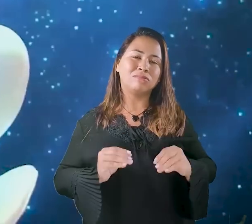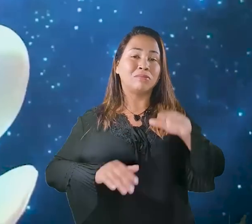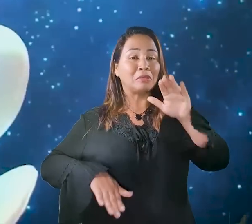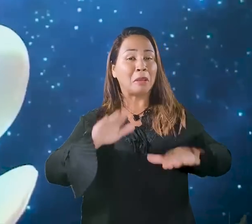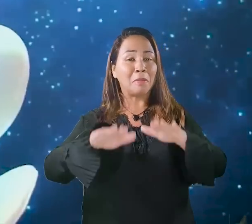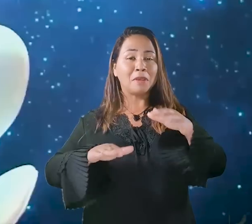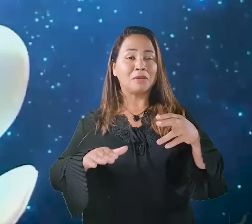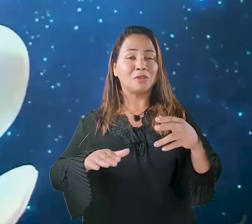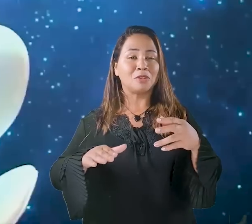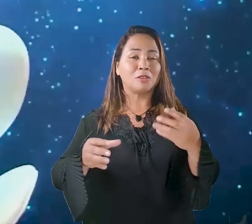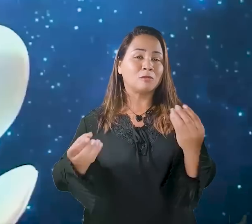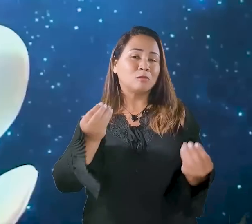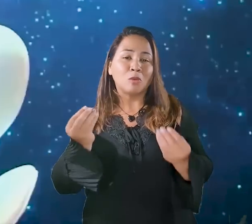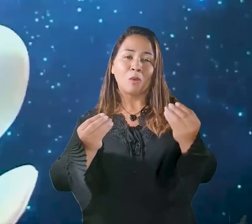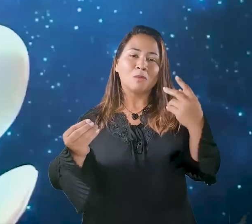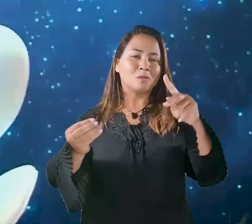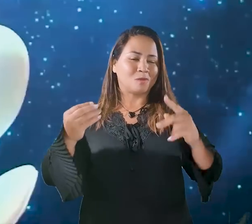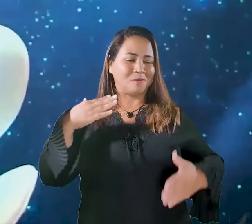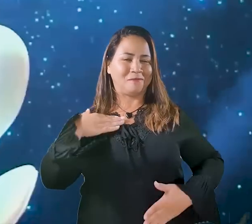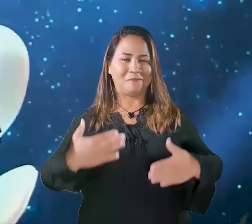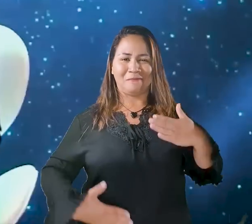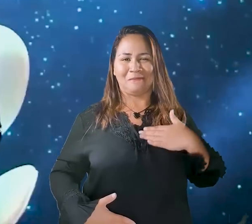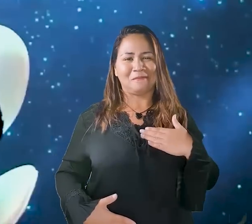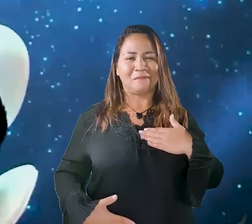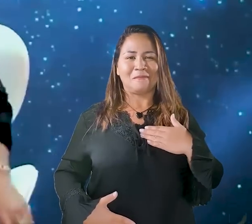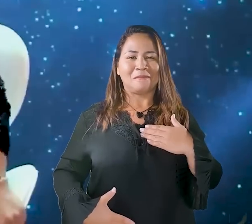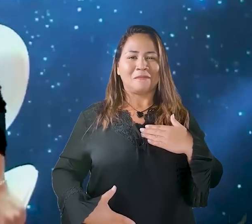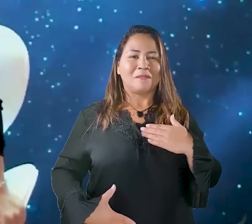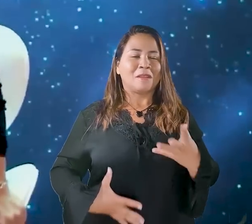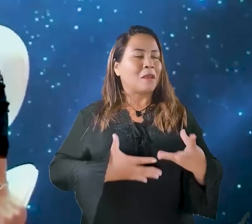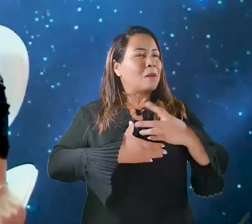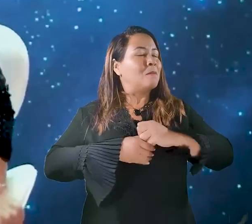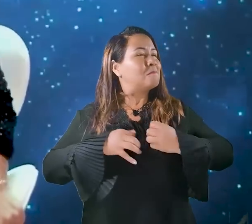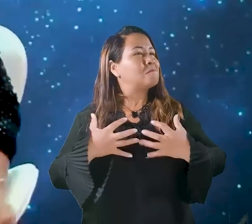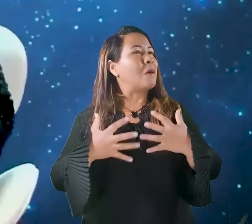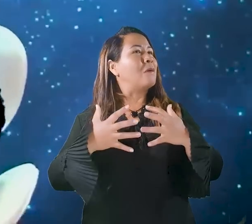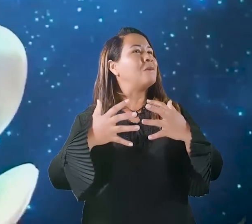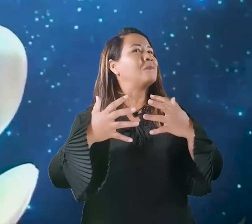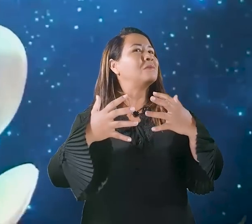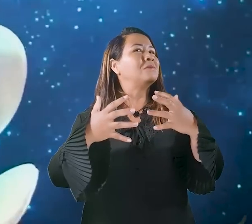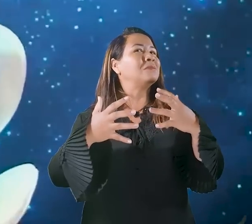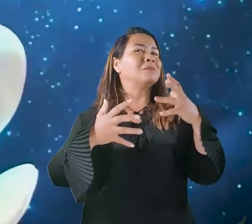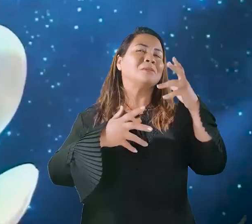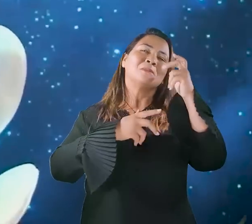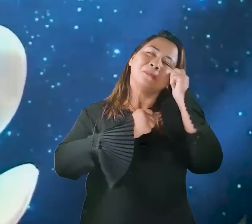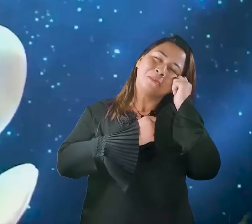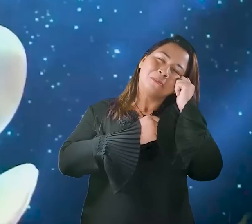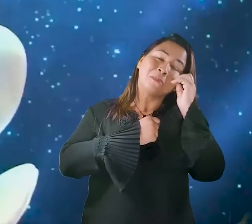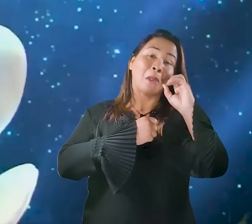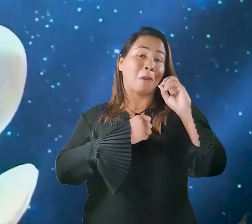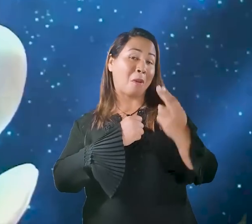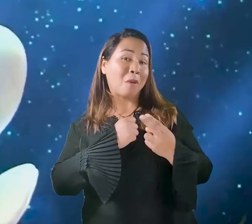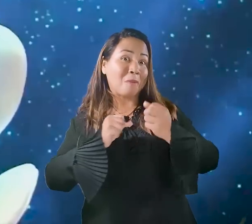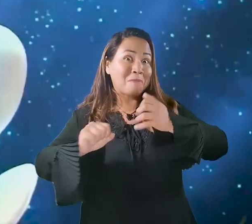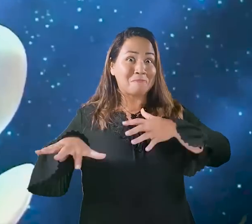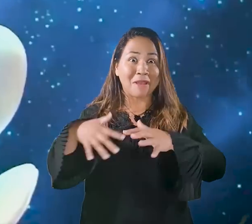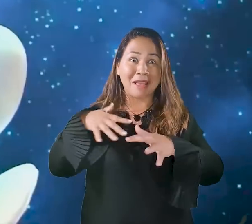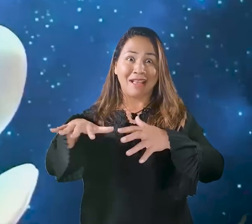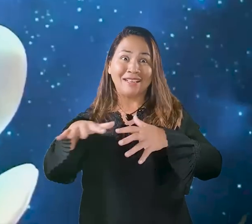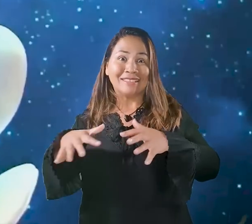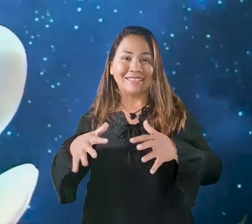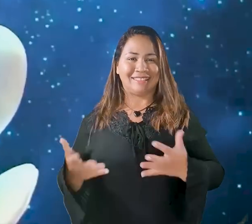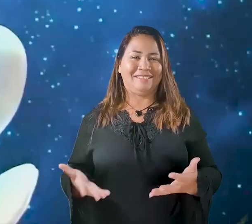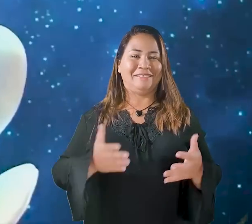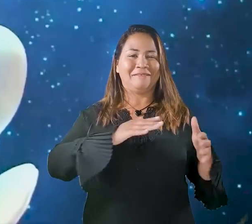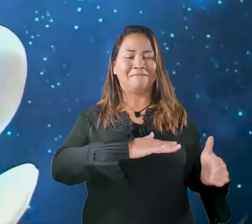resolve trabalhar aquilo que foi ali estimulado, tá bom? Então, essas perguntinhas todas são perguntas dos ciclos,